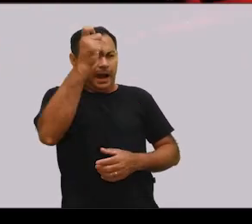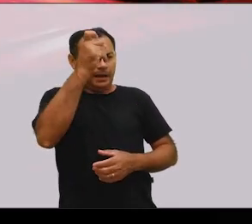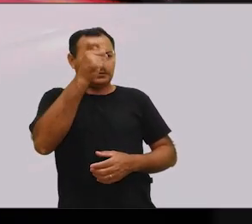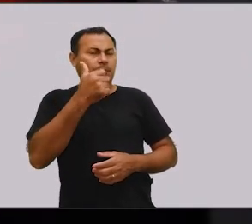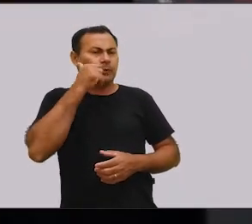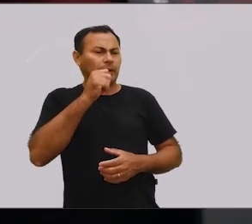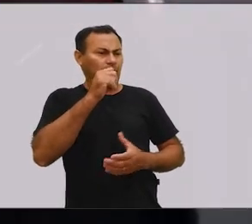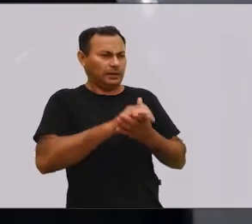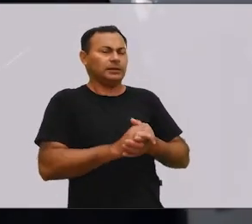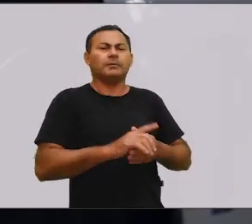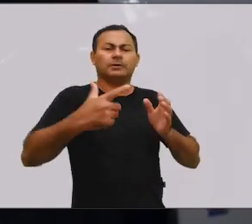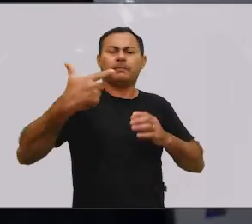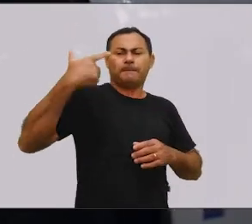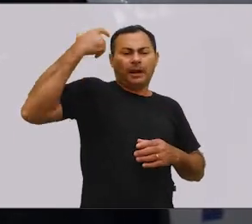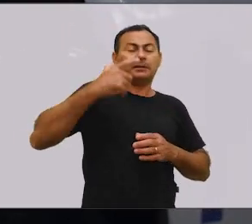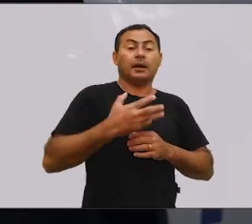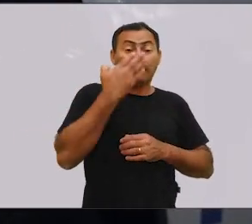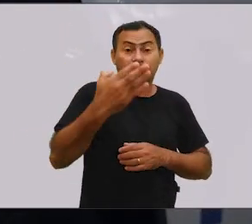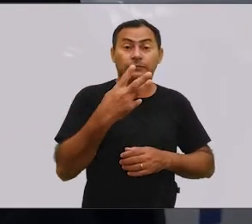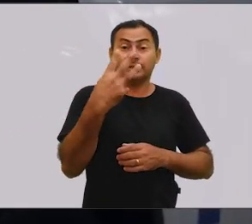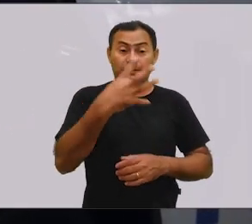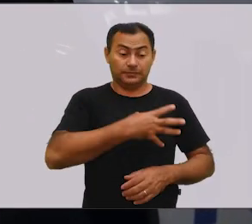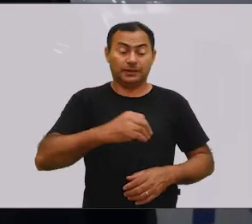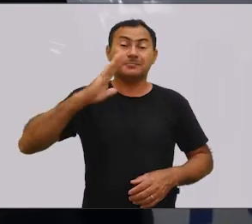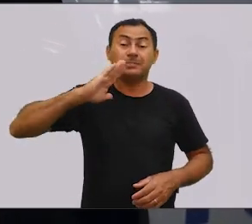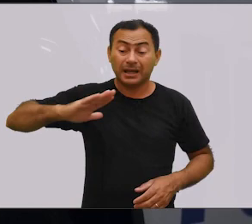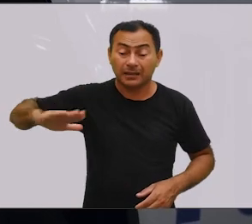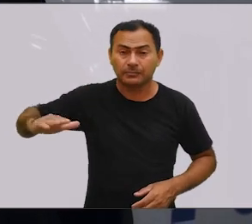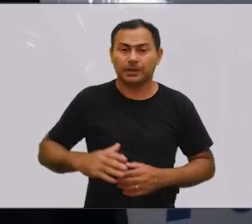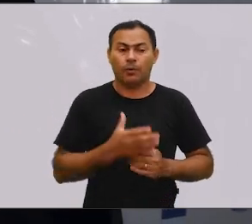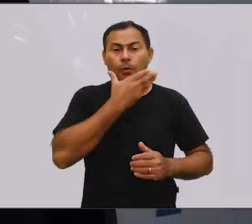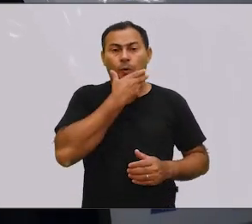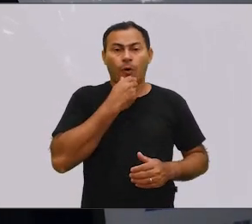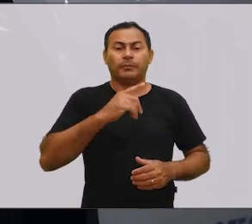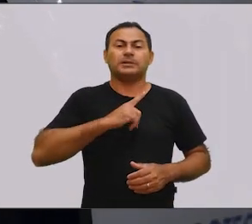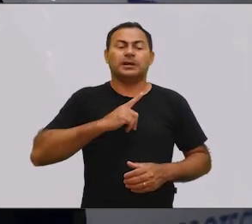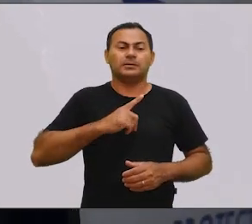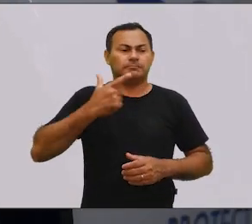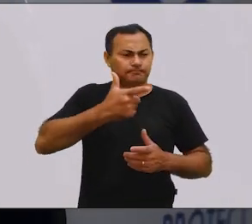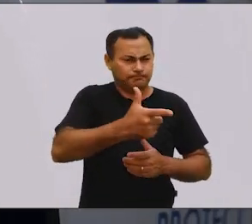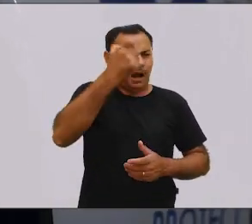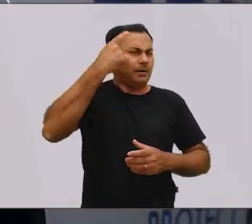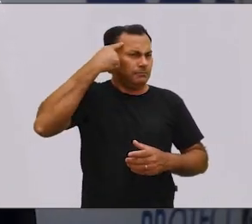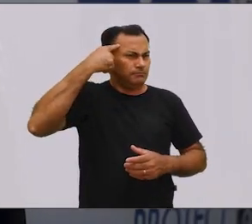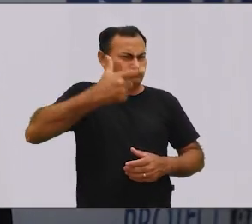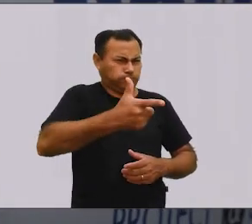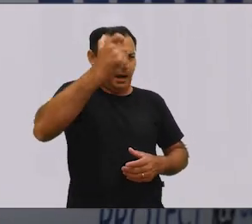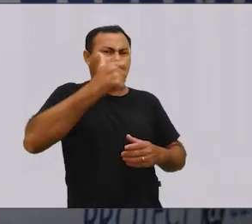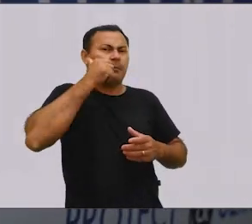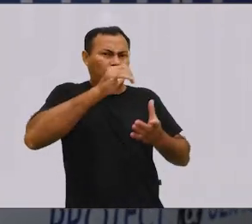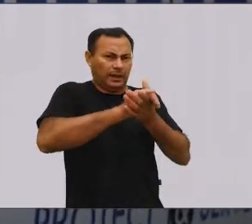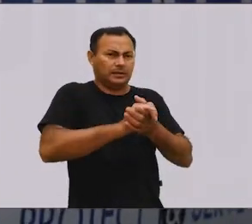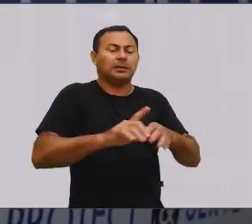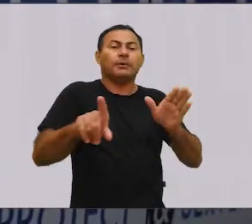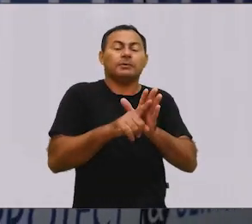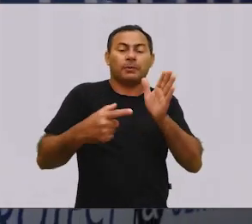atirou em si mesmo. Tudo na frente dos 3 filhos pequenos. Aquele homem tinha estourado a cabeça da mulher com um tiro e